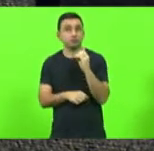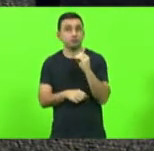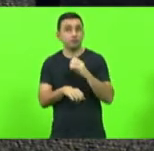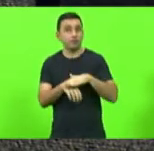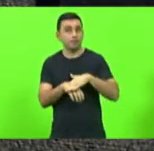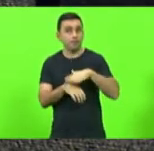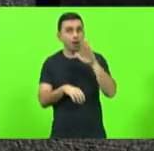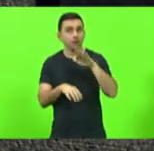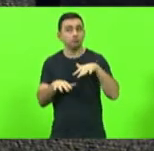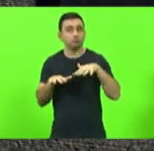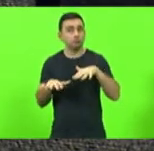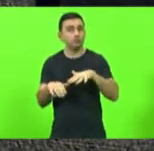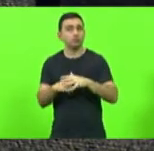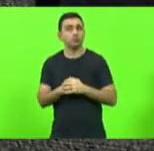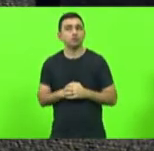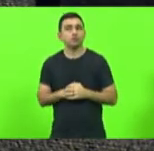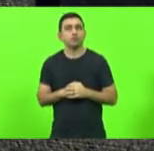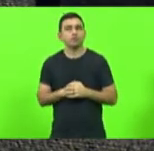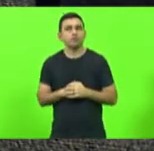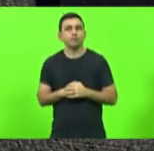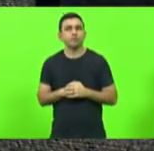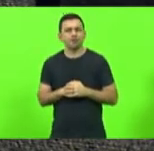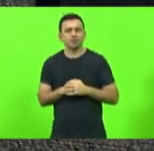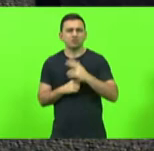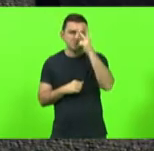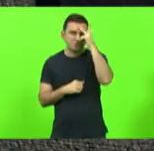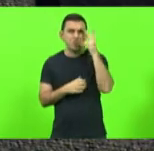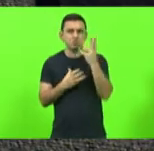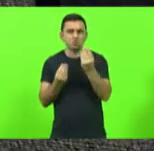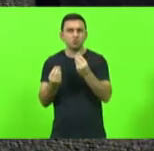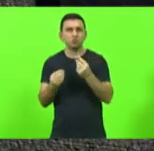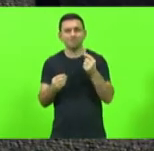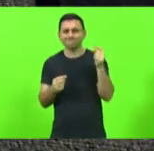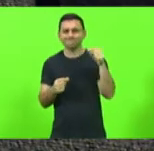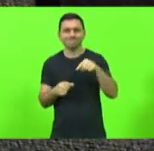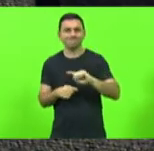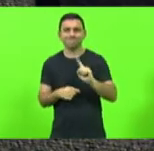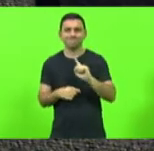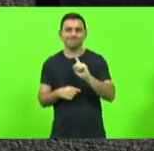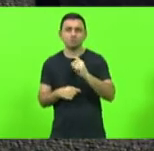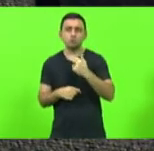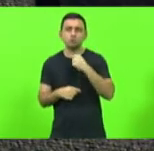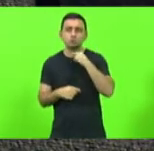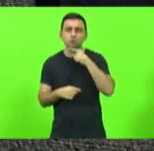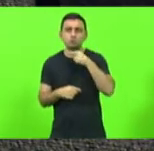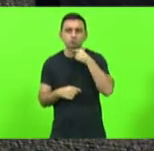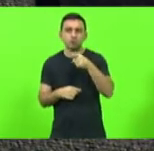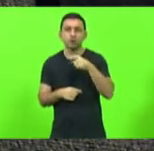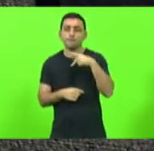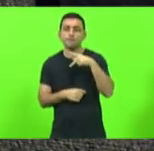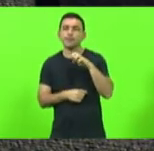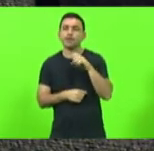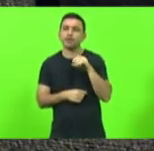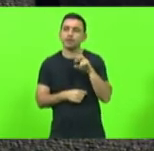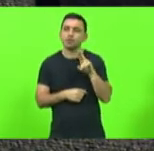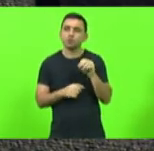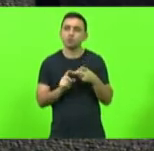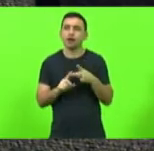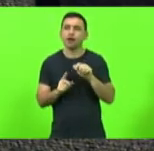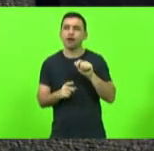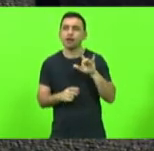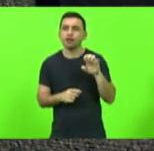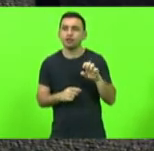do movimento. Inclusive, muita gente que não pode estar aqui hoje, né, como foi citado, como o Pedro e a Ale, com certeza gostariam de